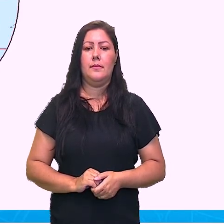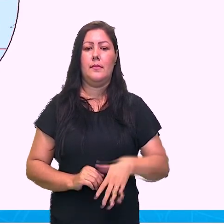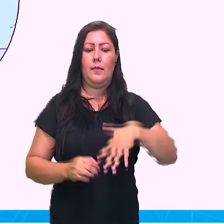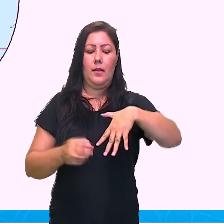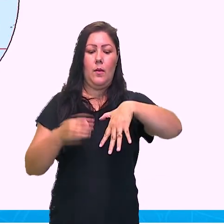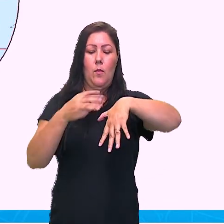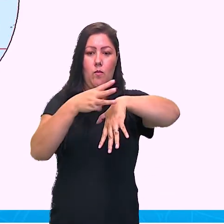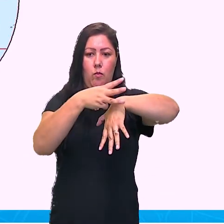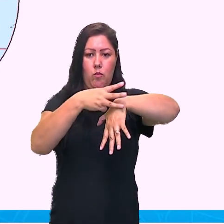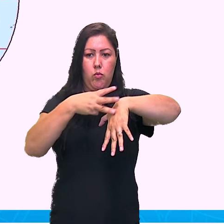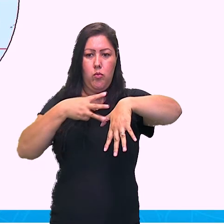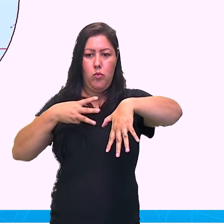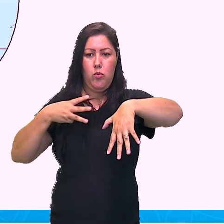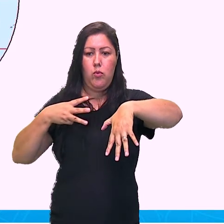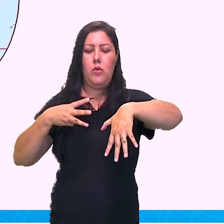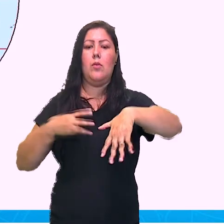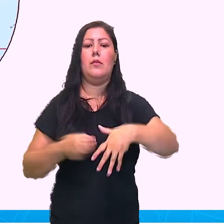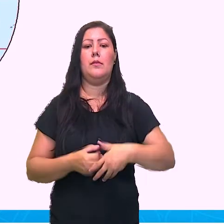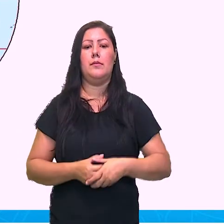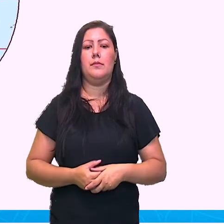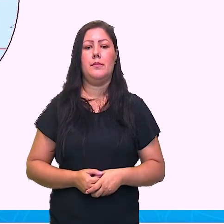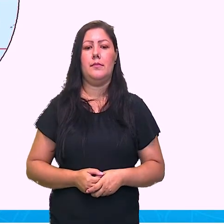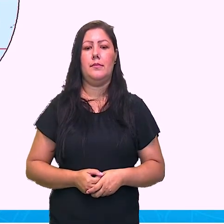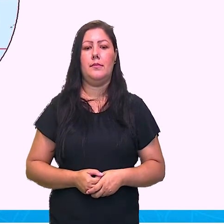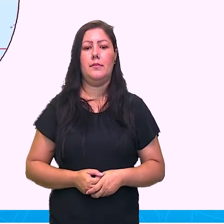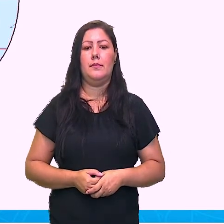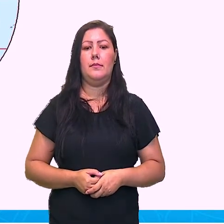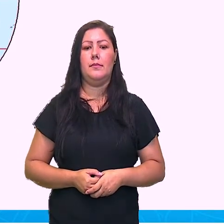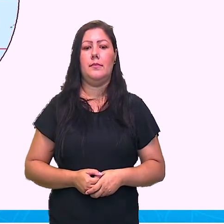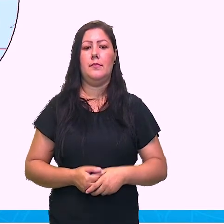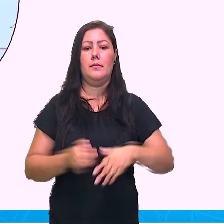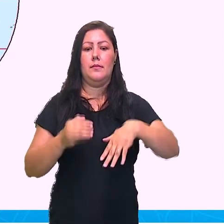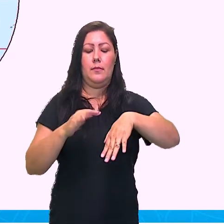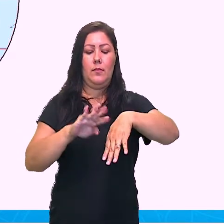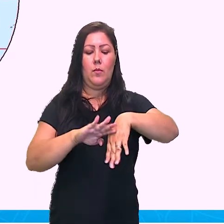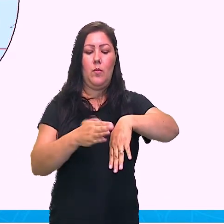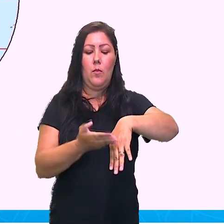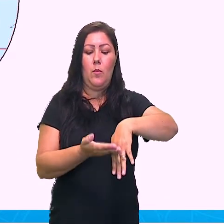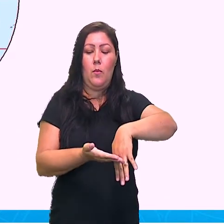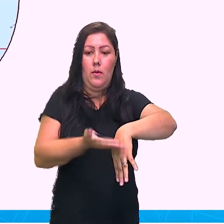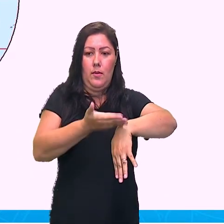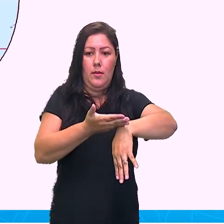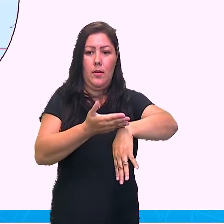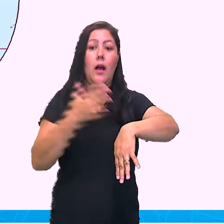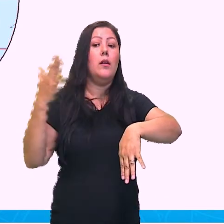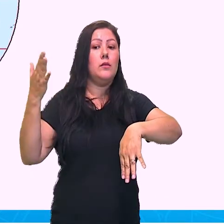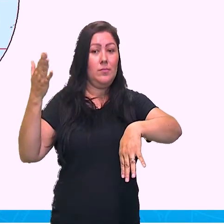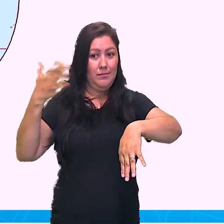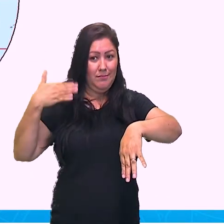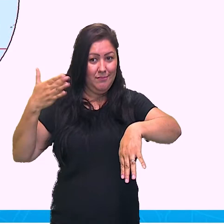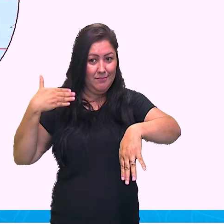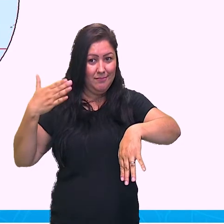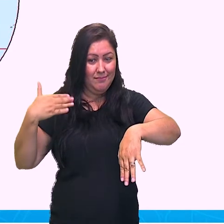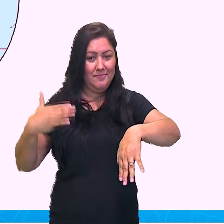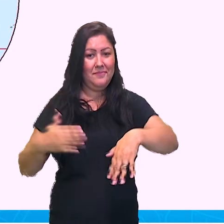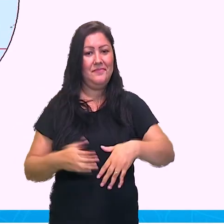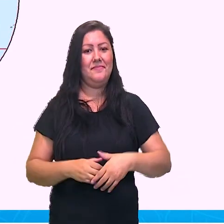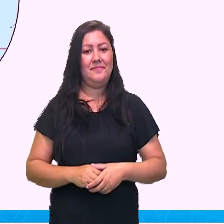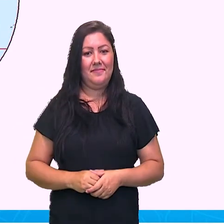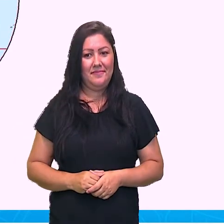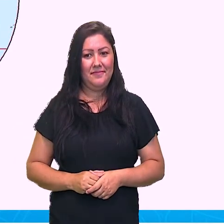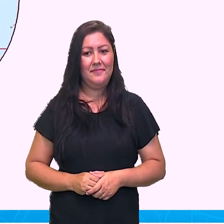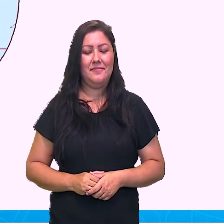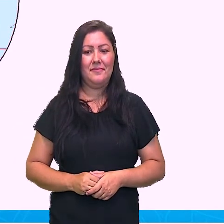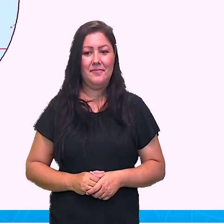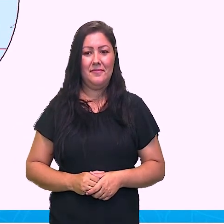Enquanto que a maior parte do Brasil está na zona tropical. Aí eu volto a dizer, é por isso que